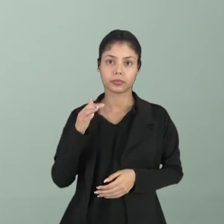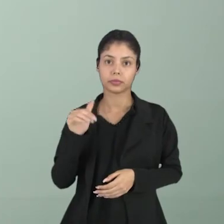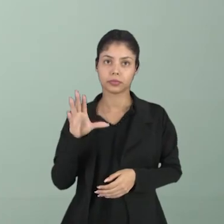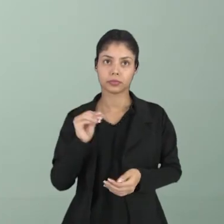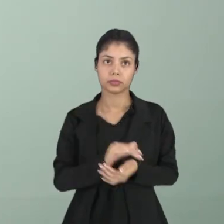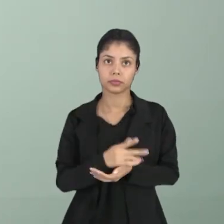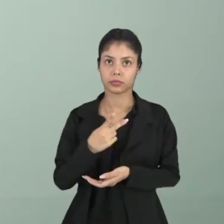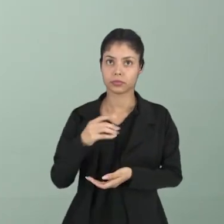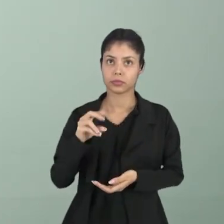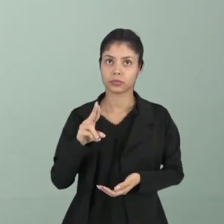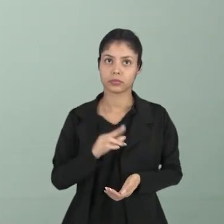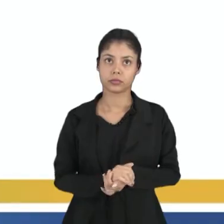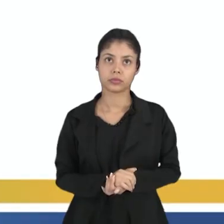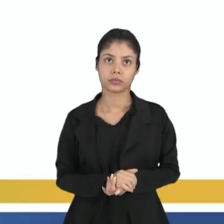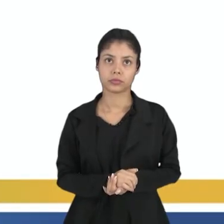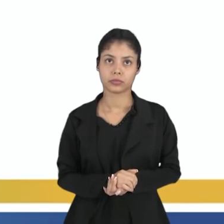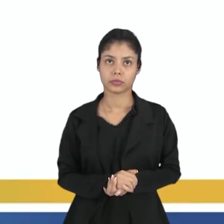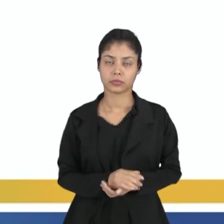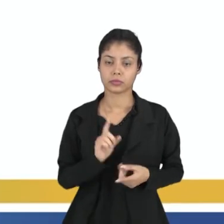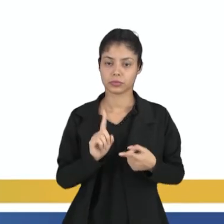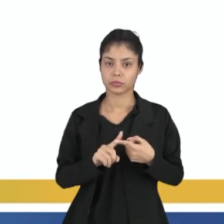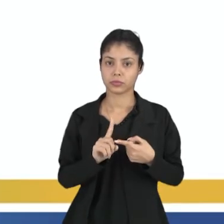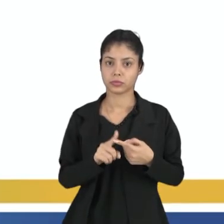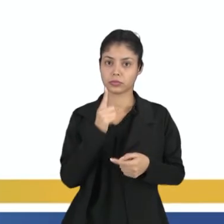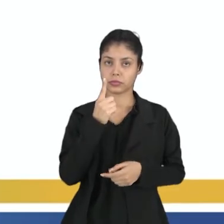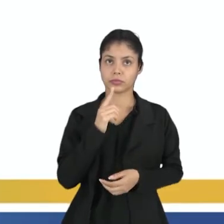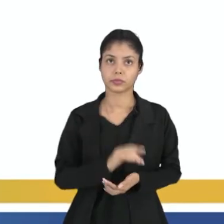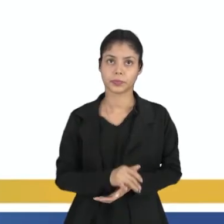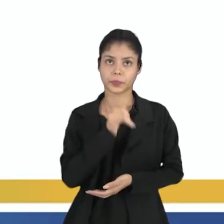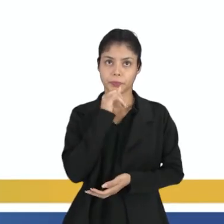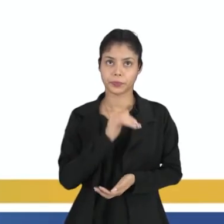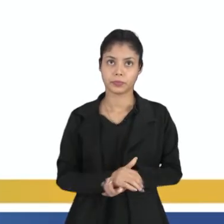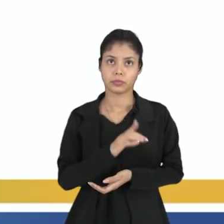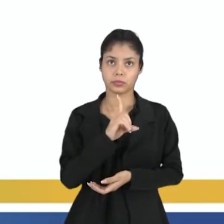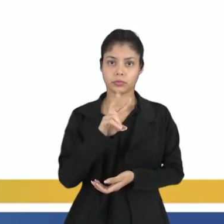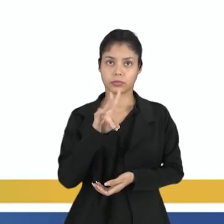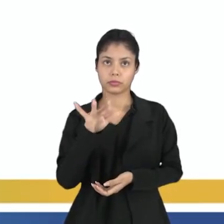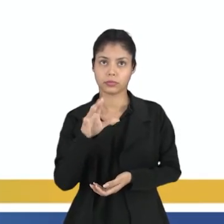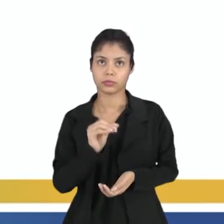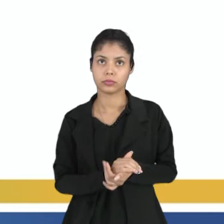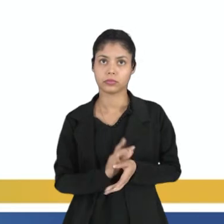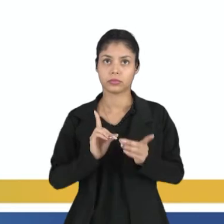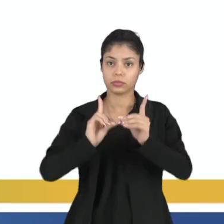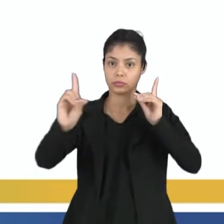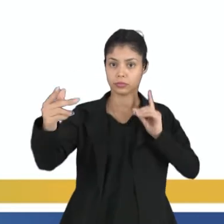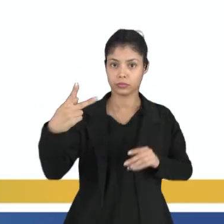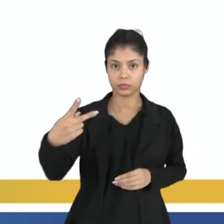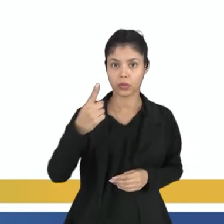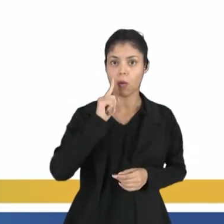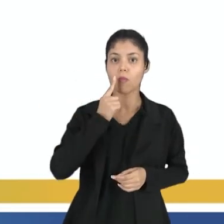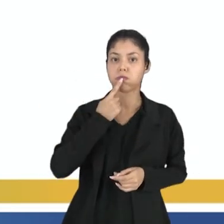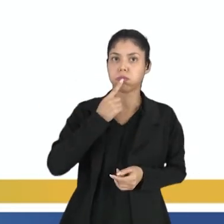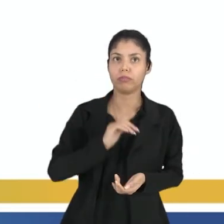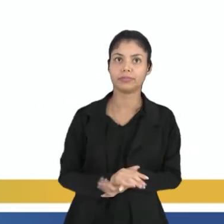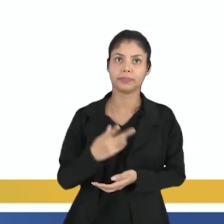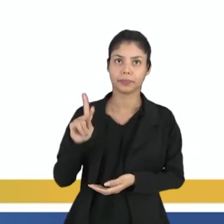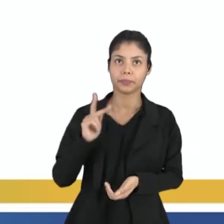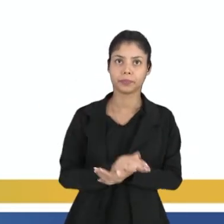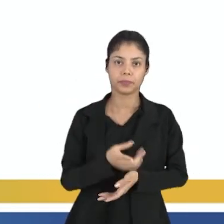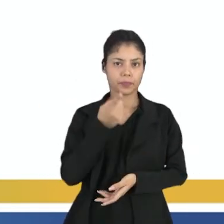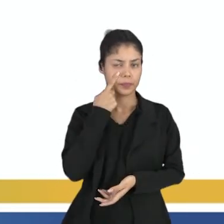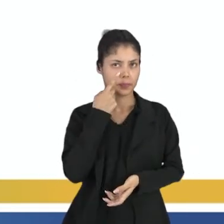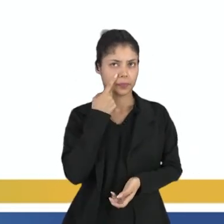por. Vamos a mais uns exemplos. Advérbios, longe de ou perto de.